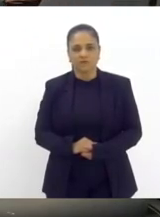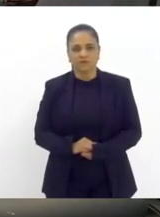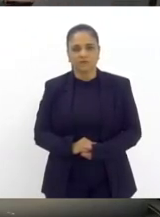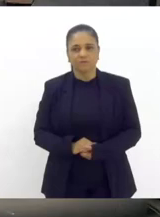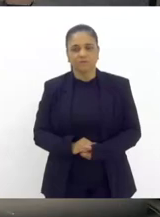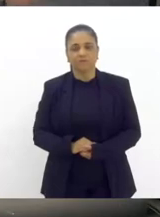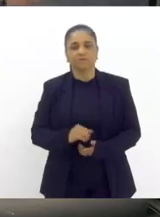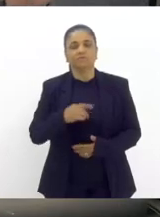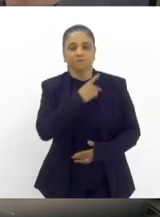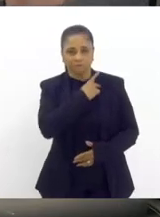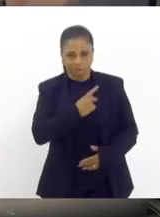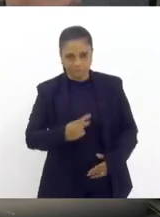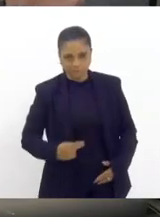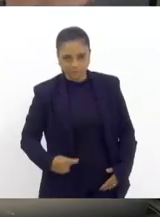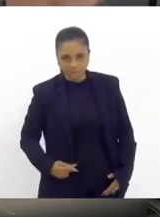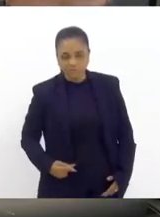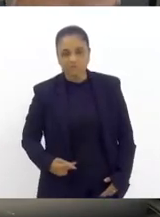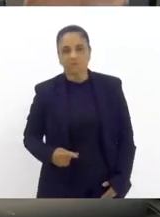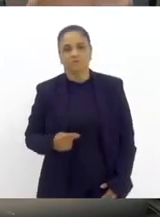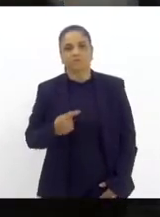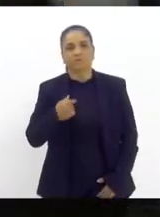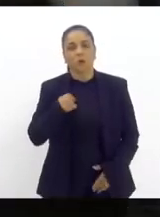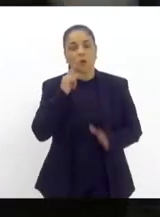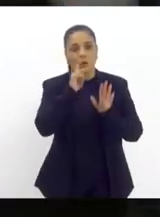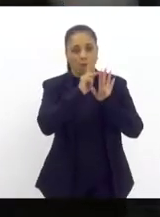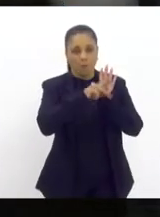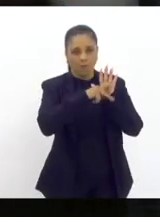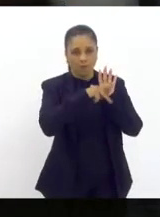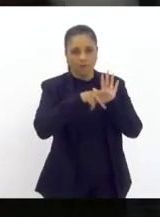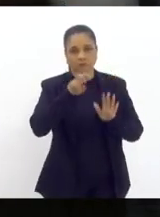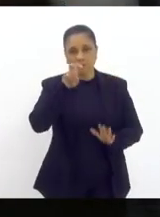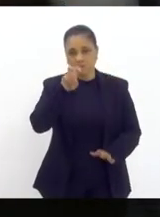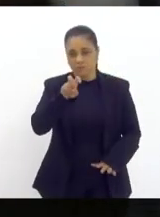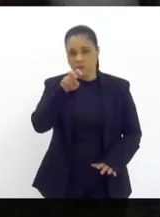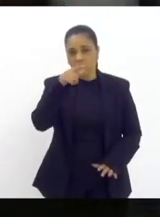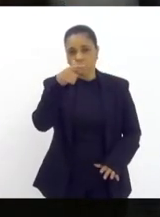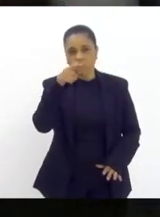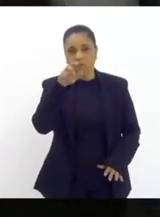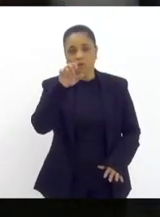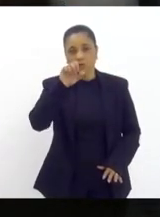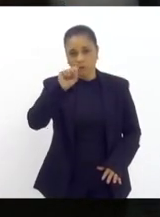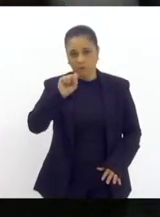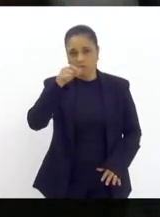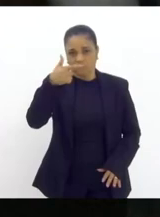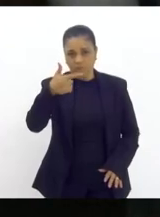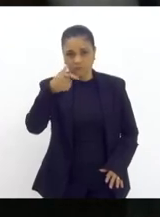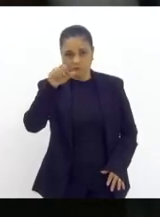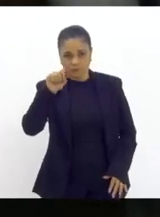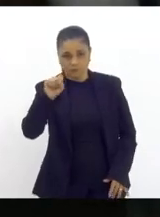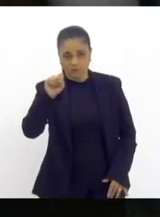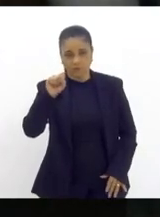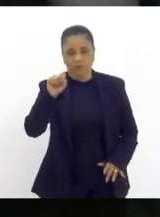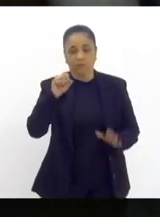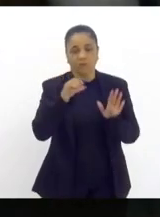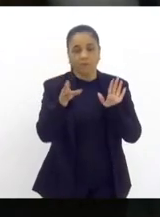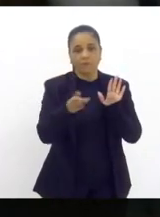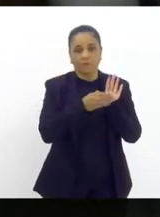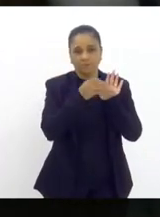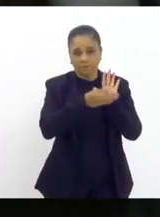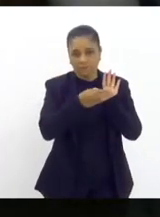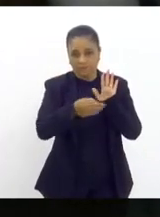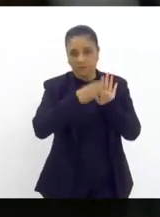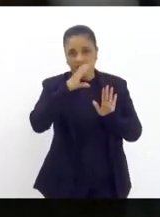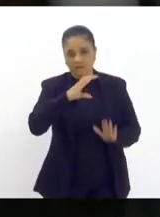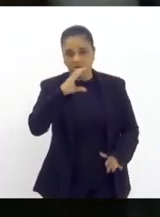senhora Presidente esse projeto 5828 o parecer da ccj vai ser